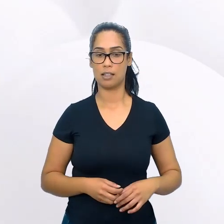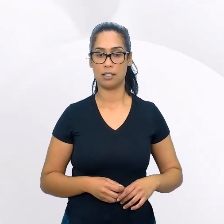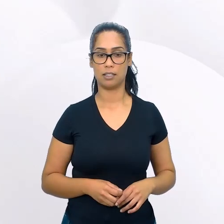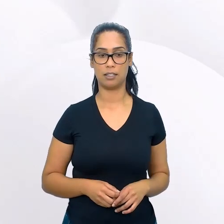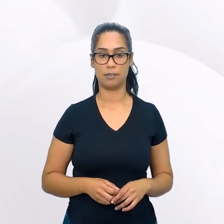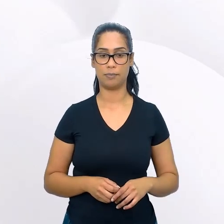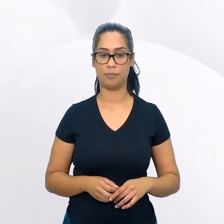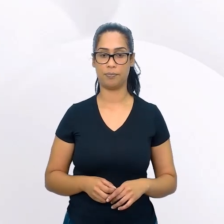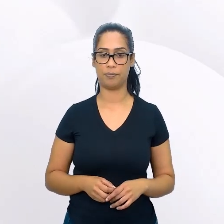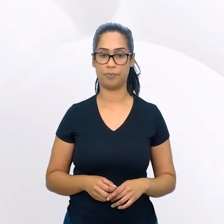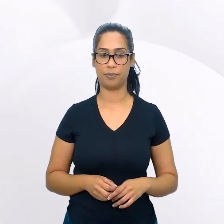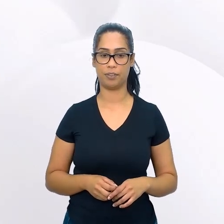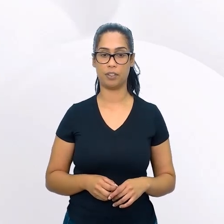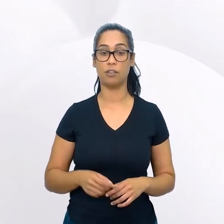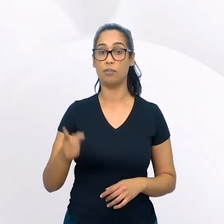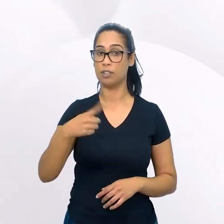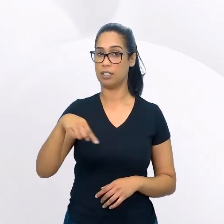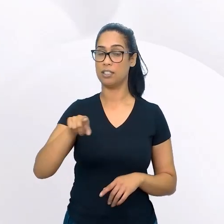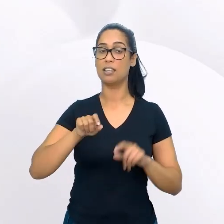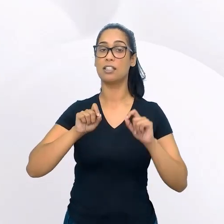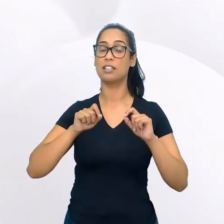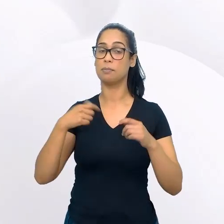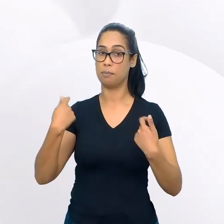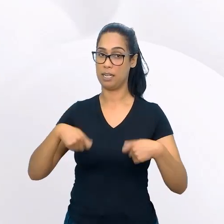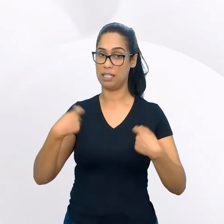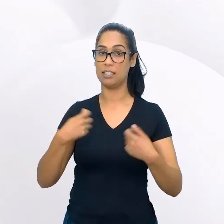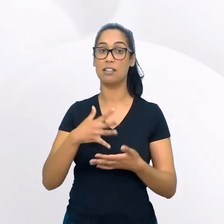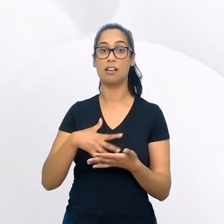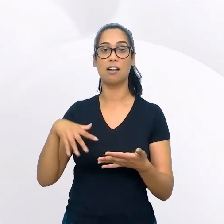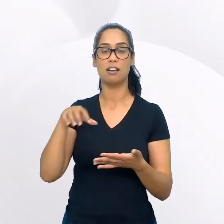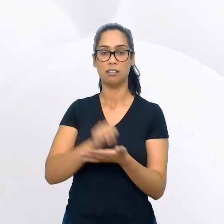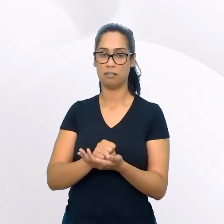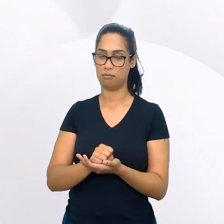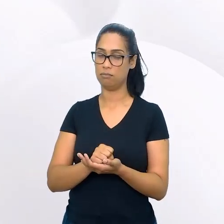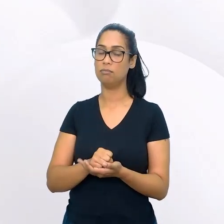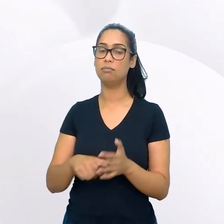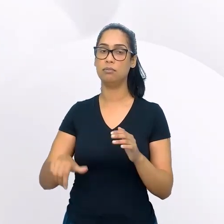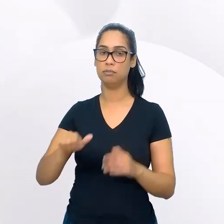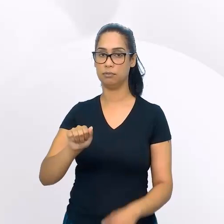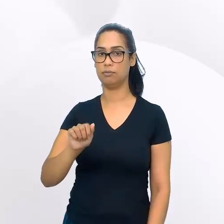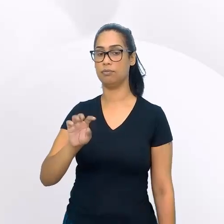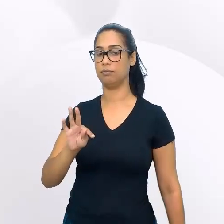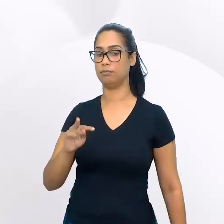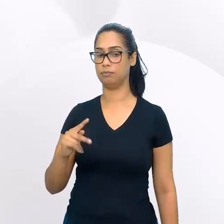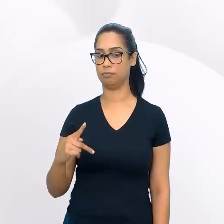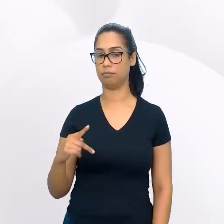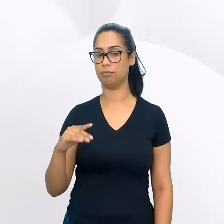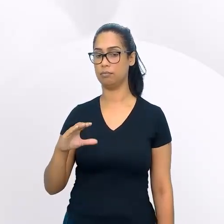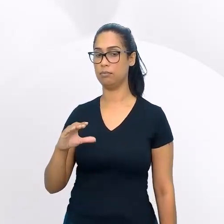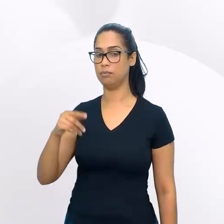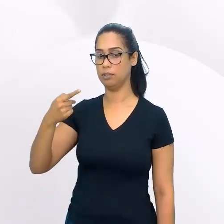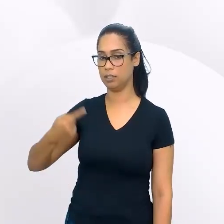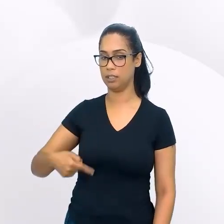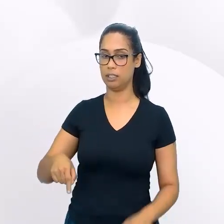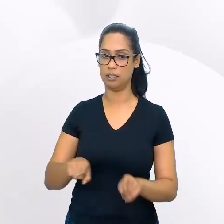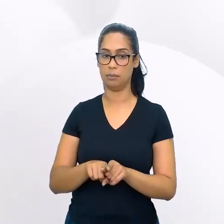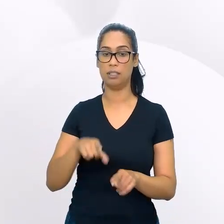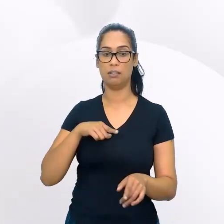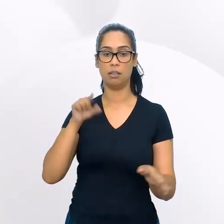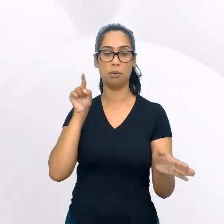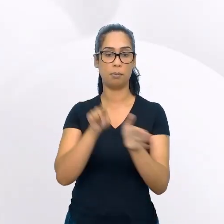o registro na sede dessa TPC exato É só voltar aqui rapidinho não é nada tem uma pergunta